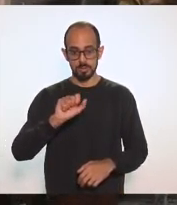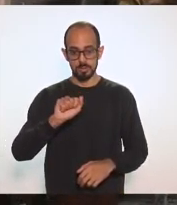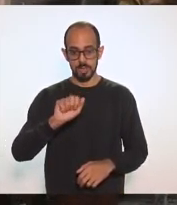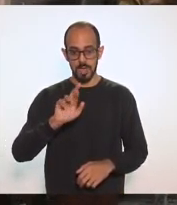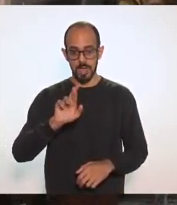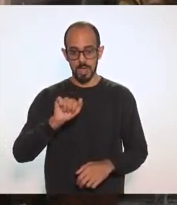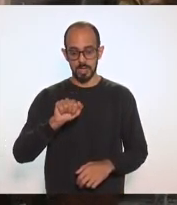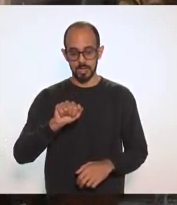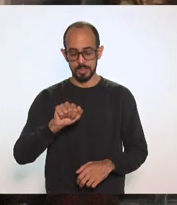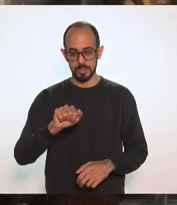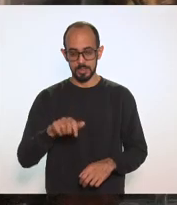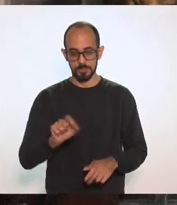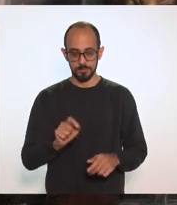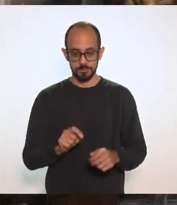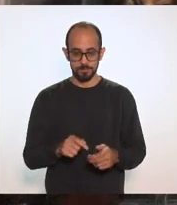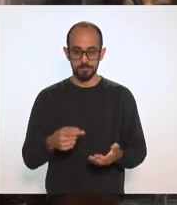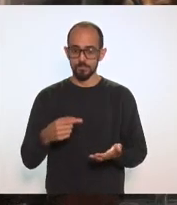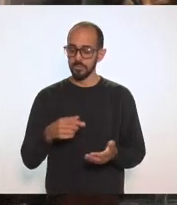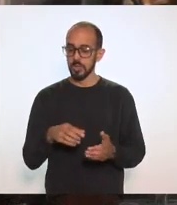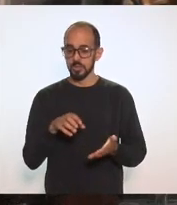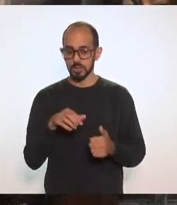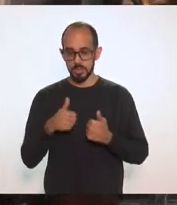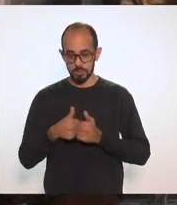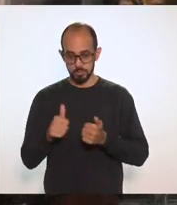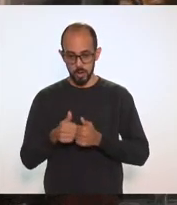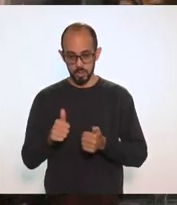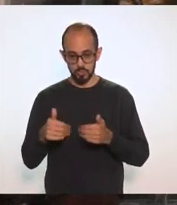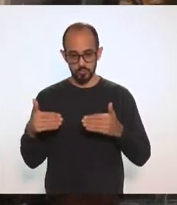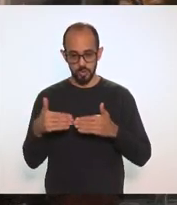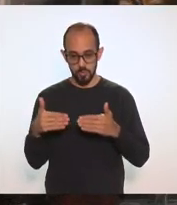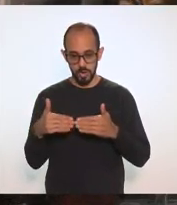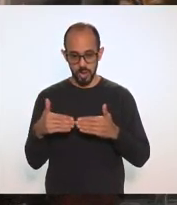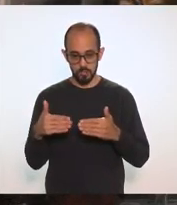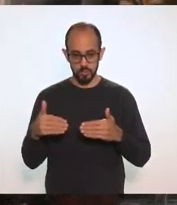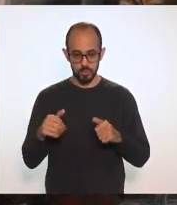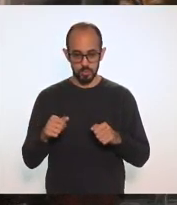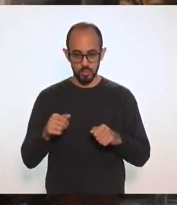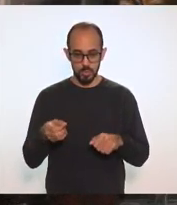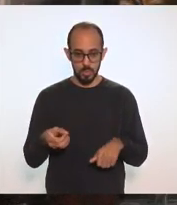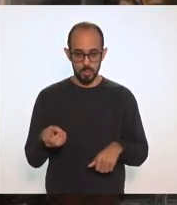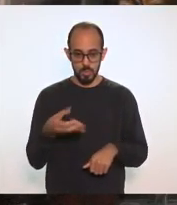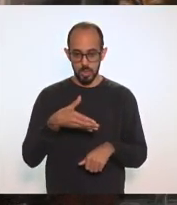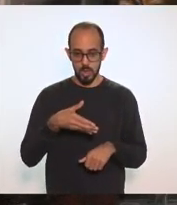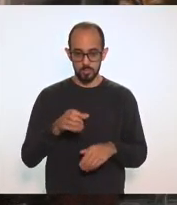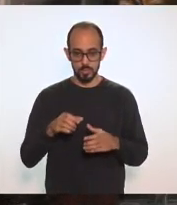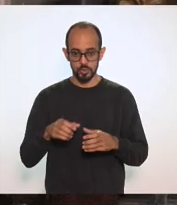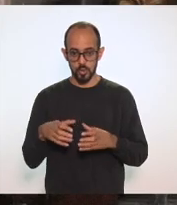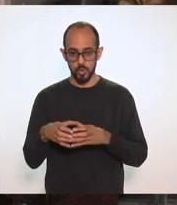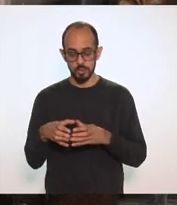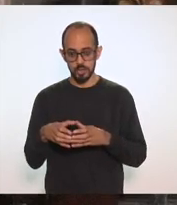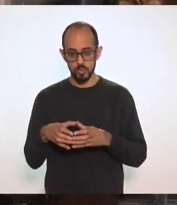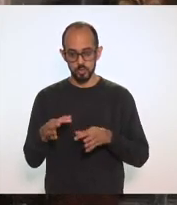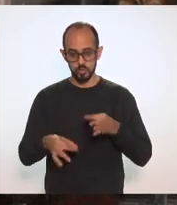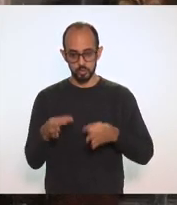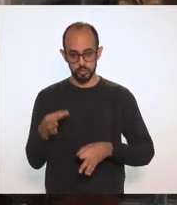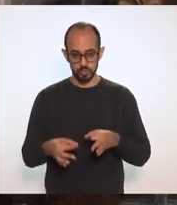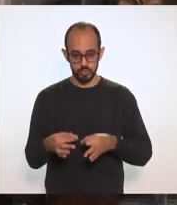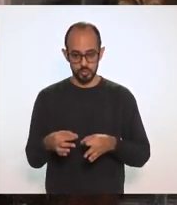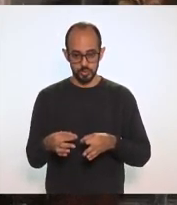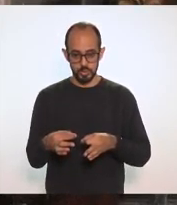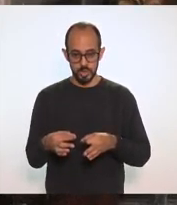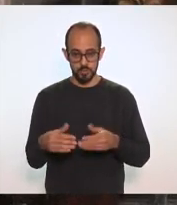pela constitucionalidade, transporte favorável. Novos pareceres às emendas de plenário das Comissões de Constituição e Justiça favorável, com subemenda